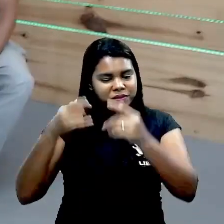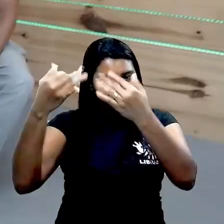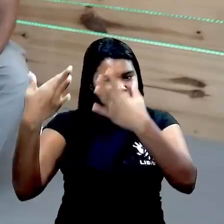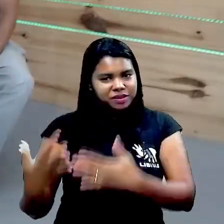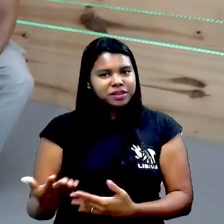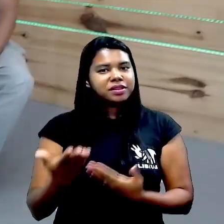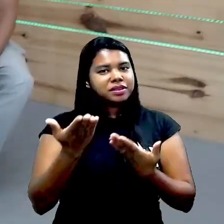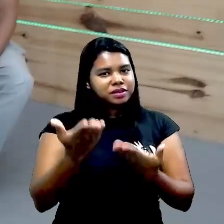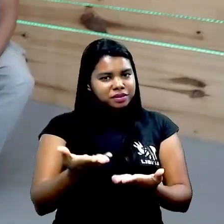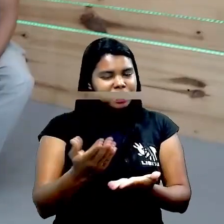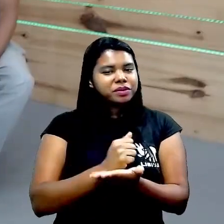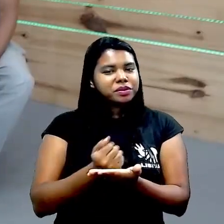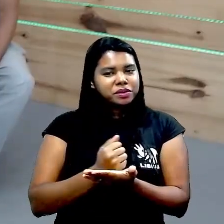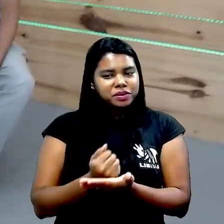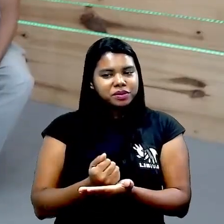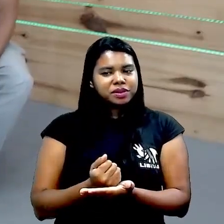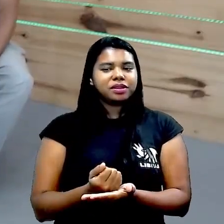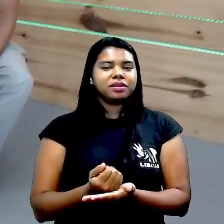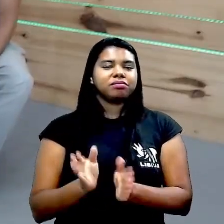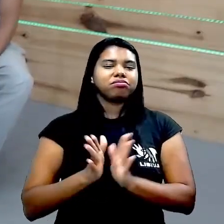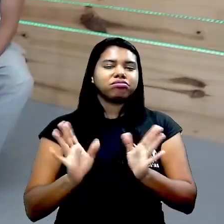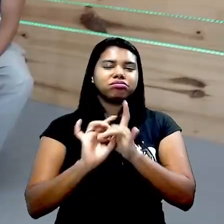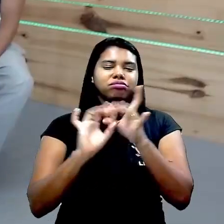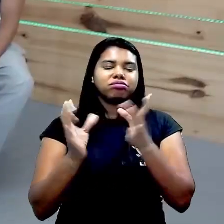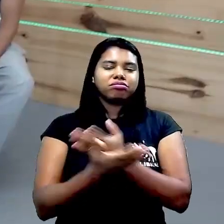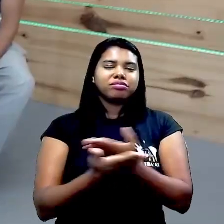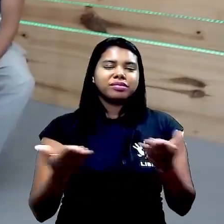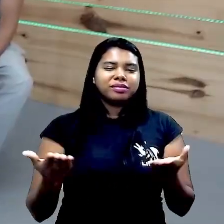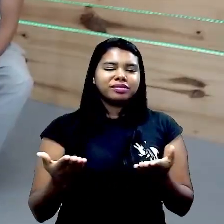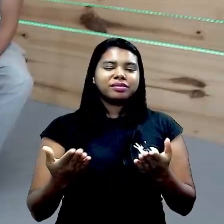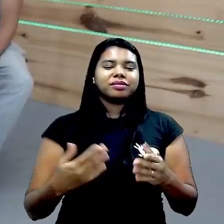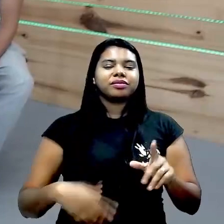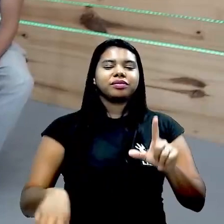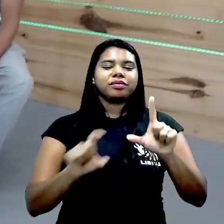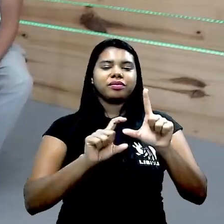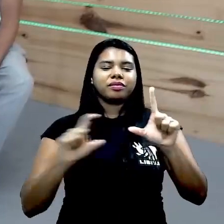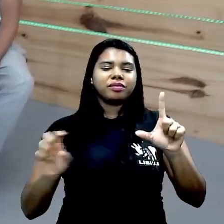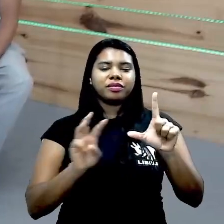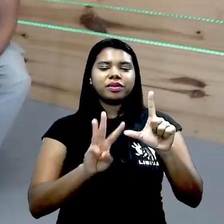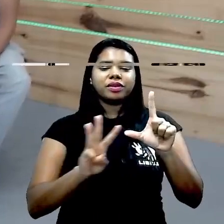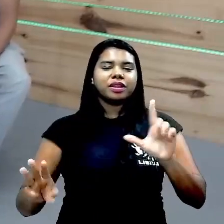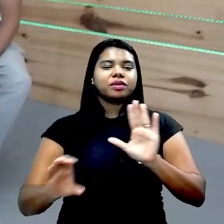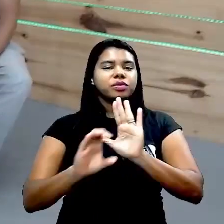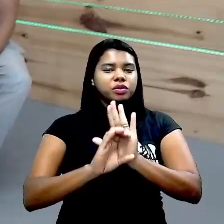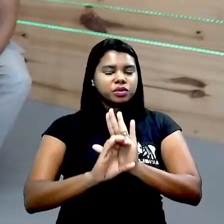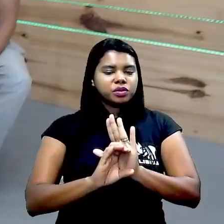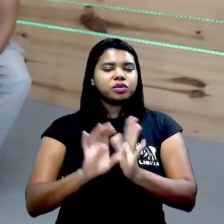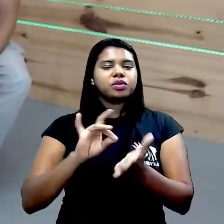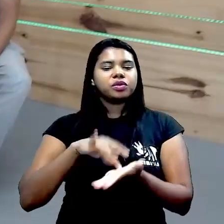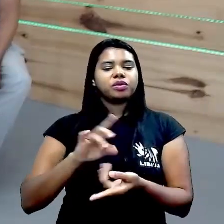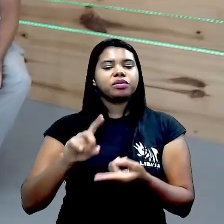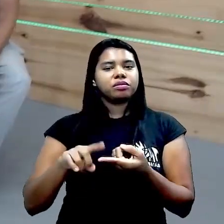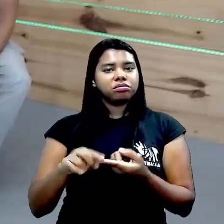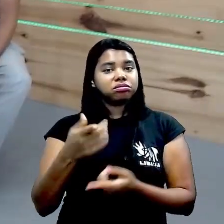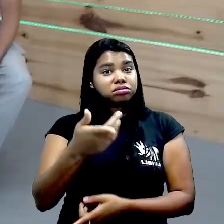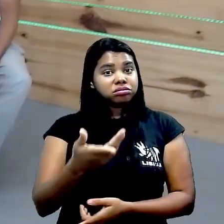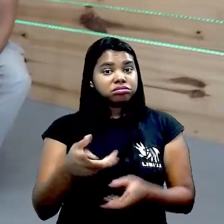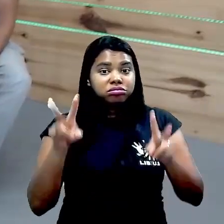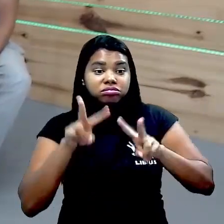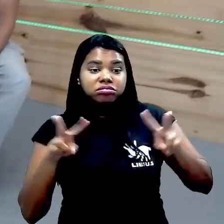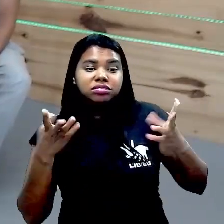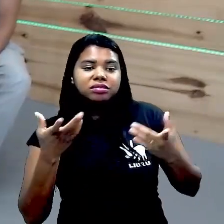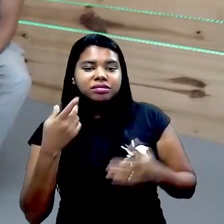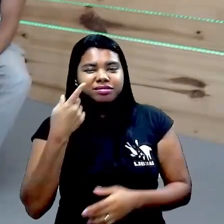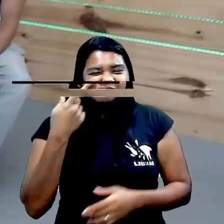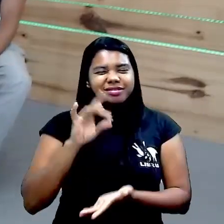vai ter lá um joguinho para vocês acessarem. Tá certo? A gente vai deixar o link, inclusive os códigos vão estar lá no GitHub. Se você quiser ver, você entra lá